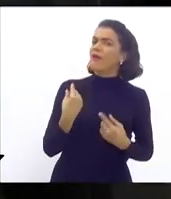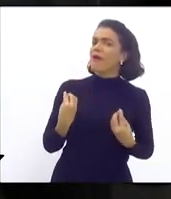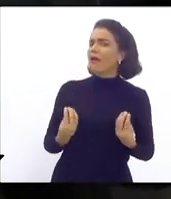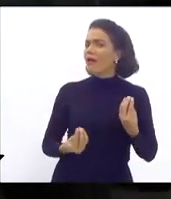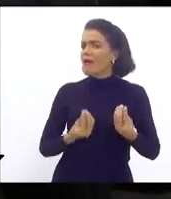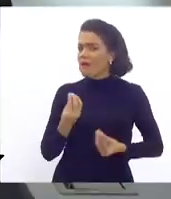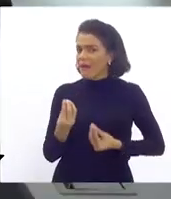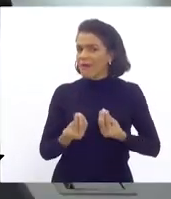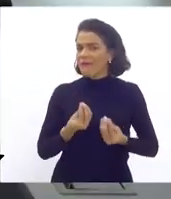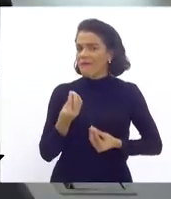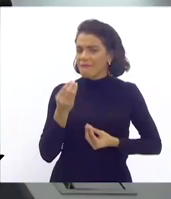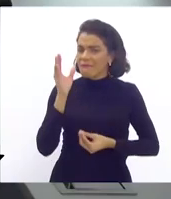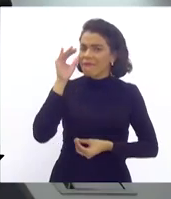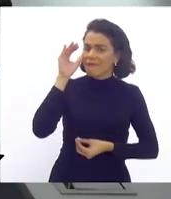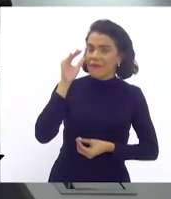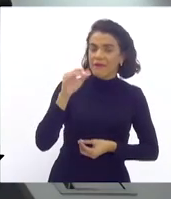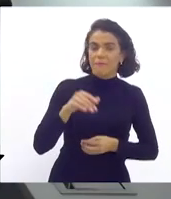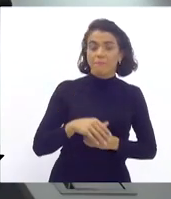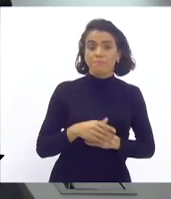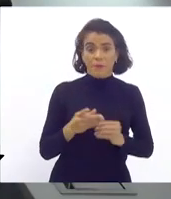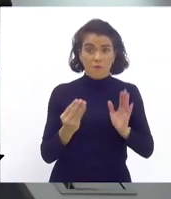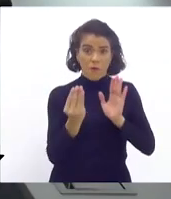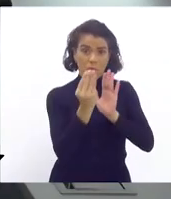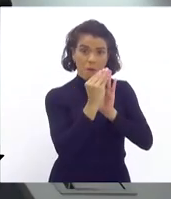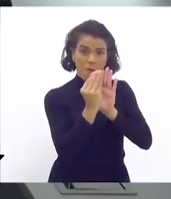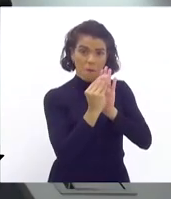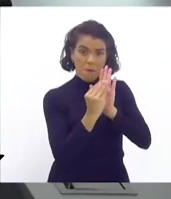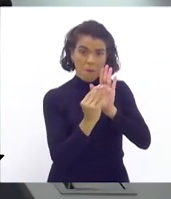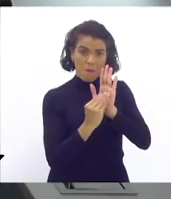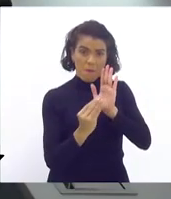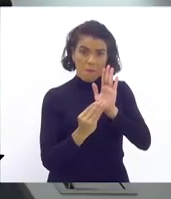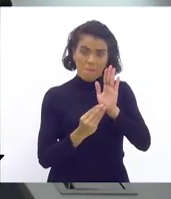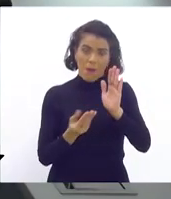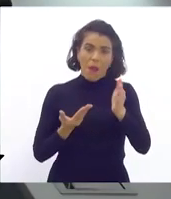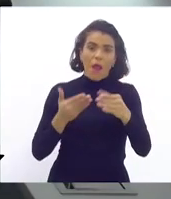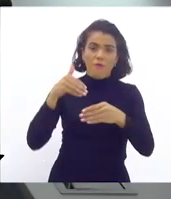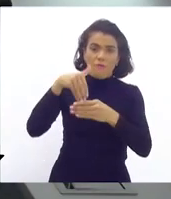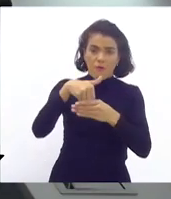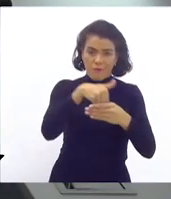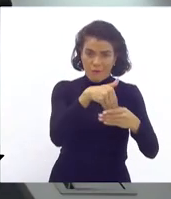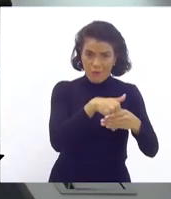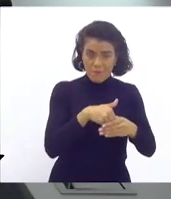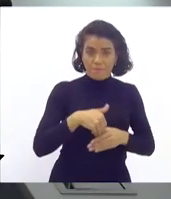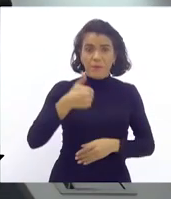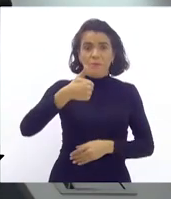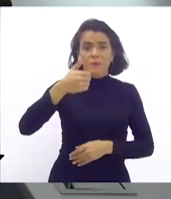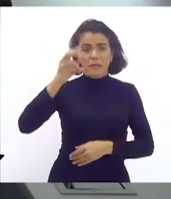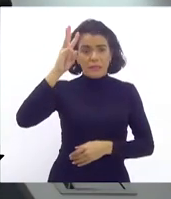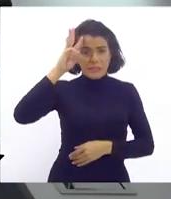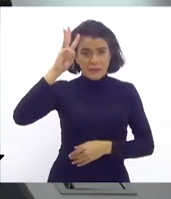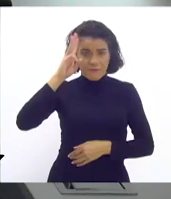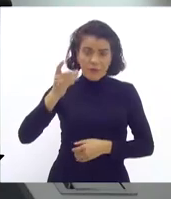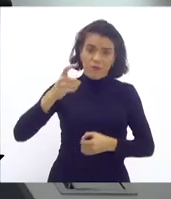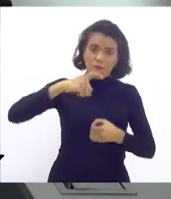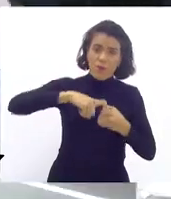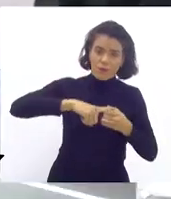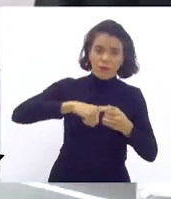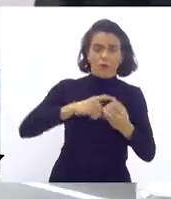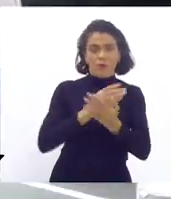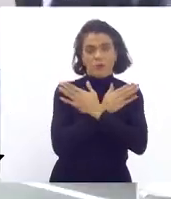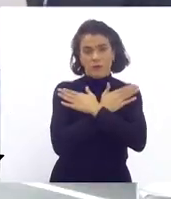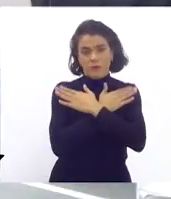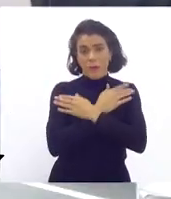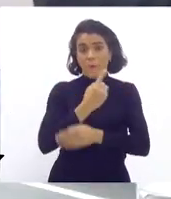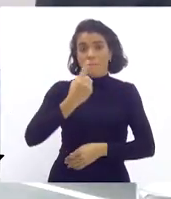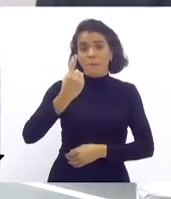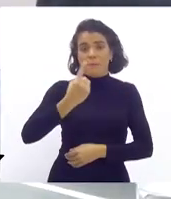perfeito Então vou botar aqui para deliberação primeiro lugar a primeira terça-feira data de retomada do calendário legislativo